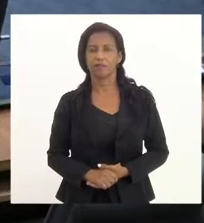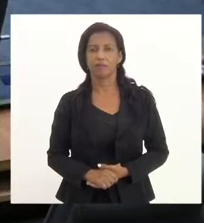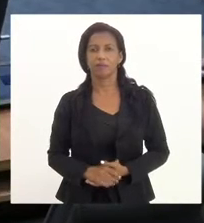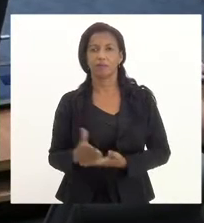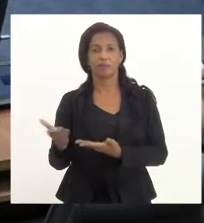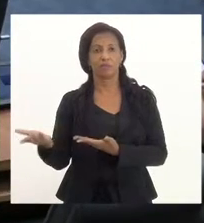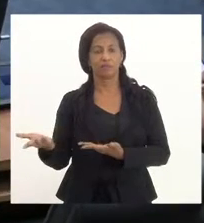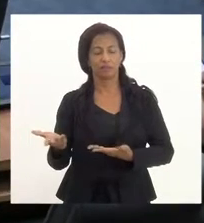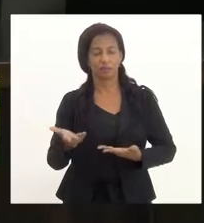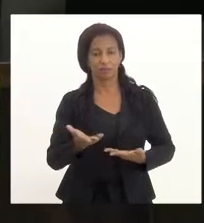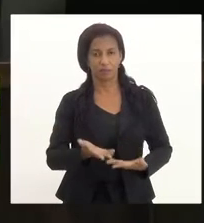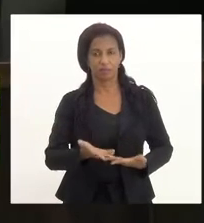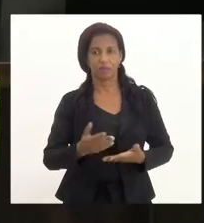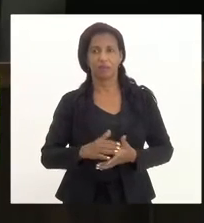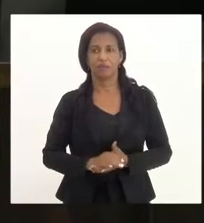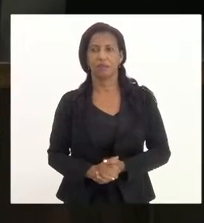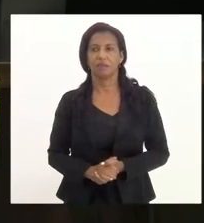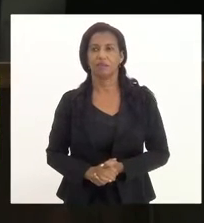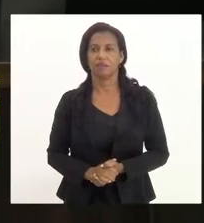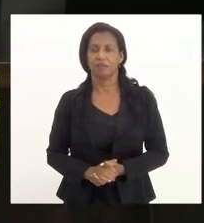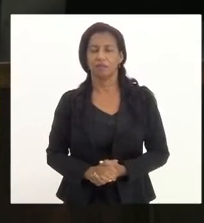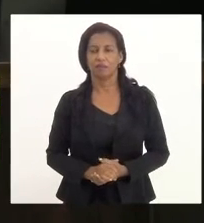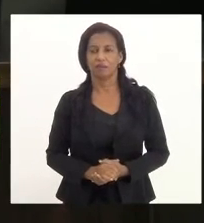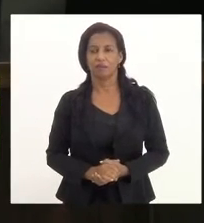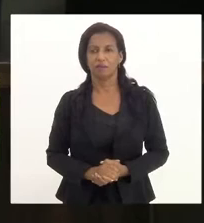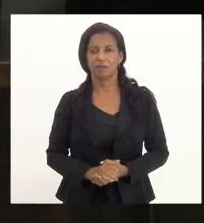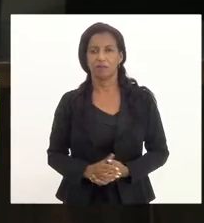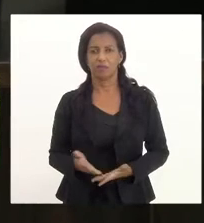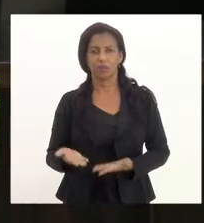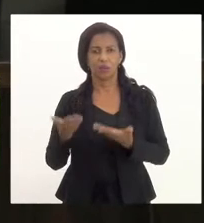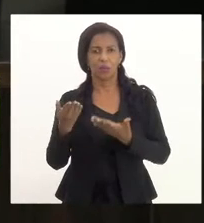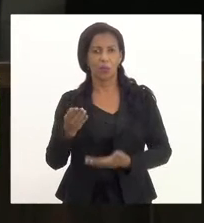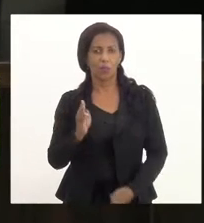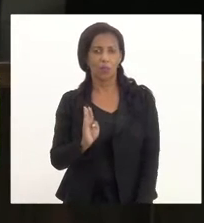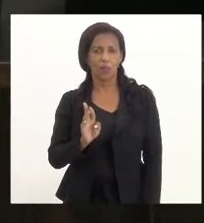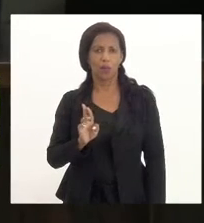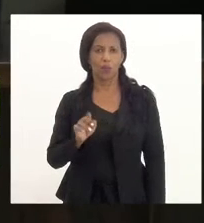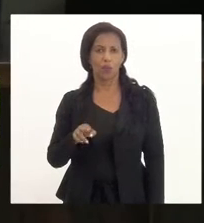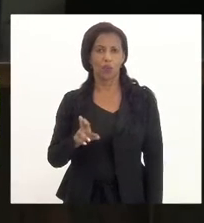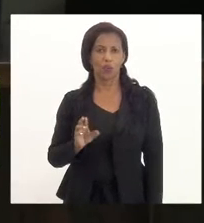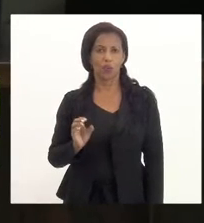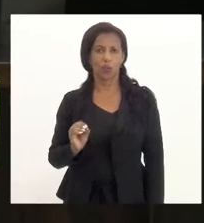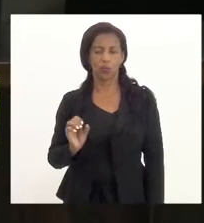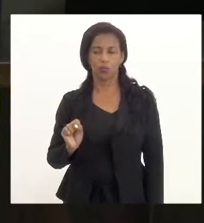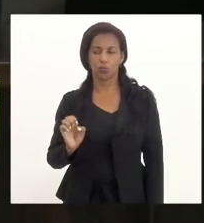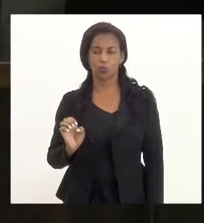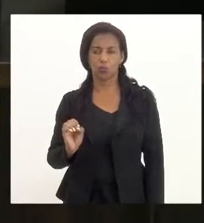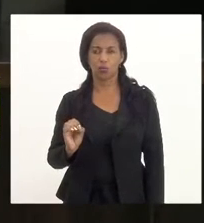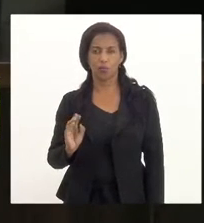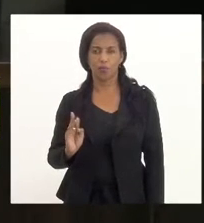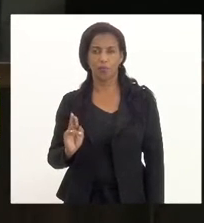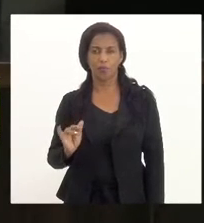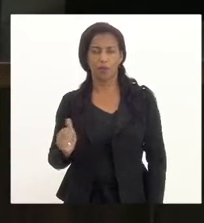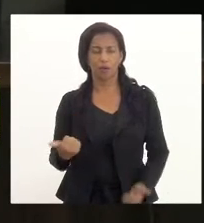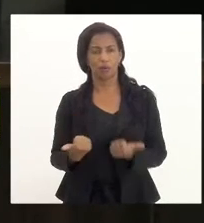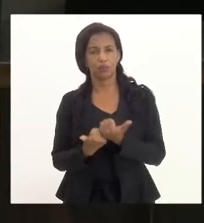o convidaria o Show Bruno Sobral também